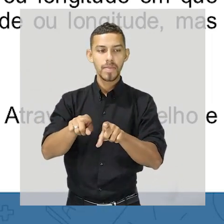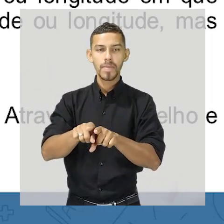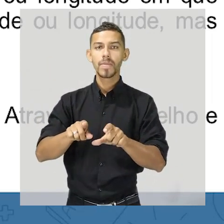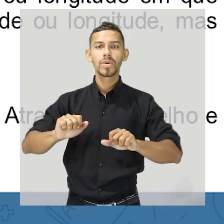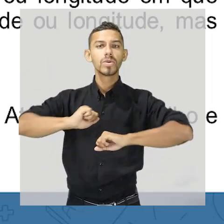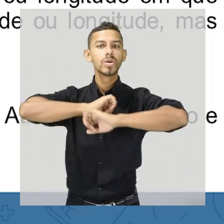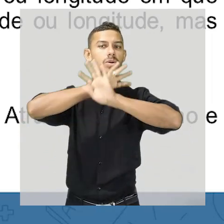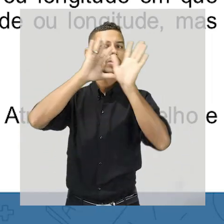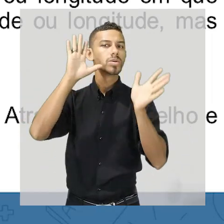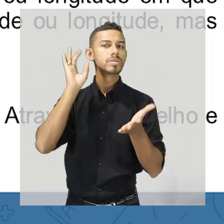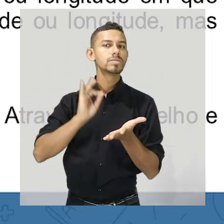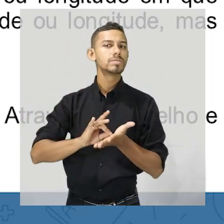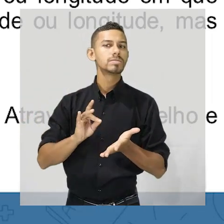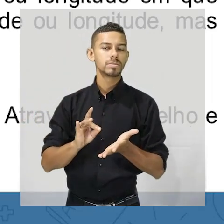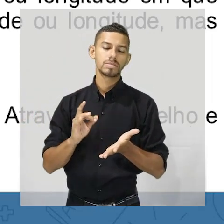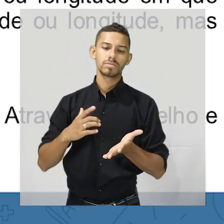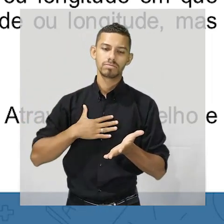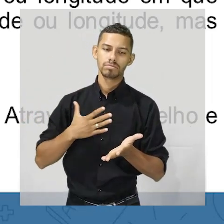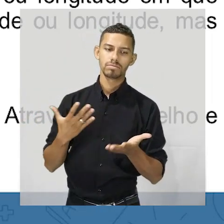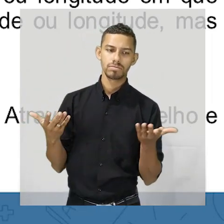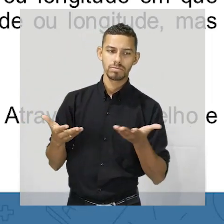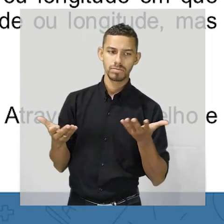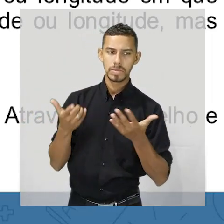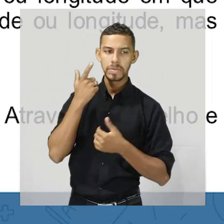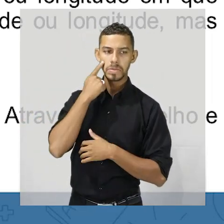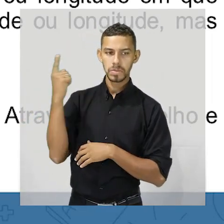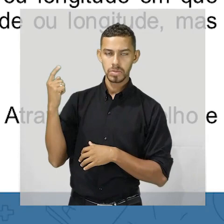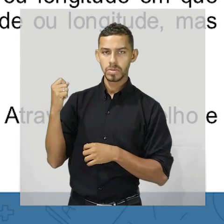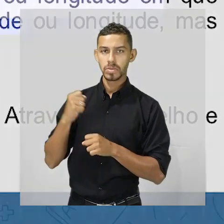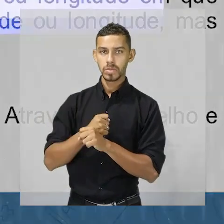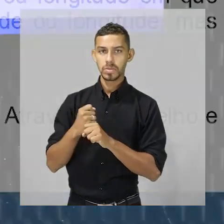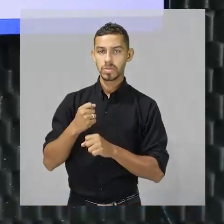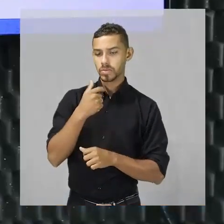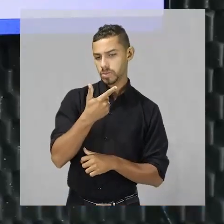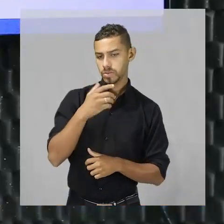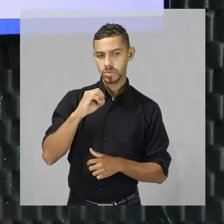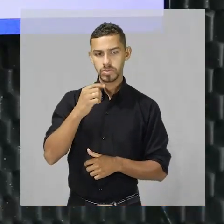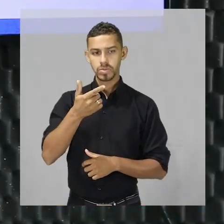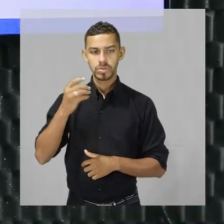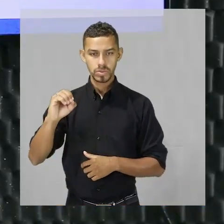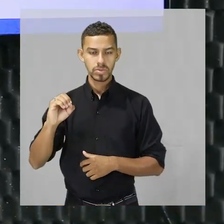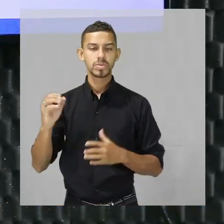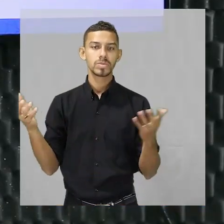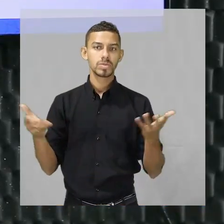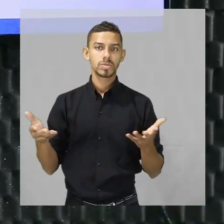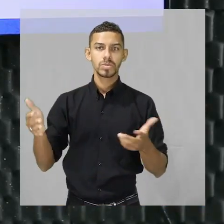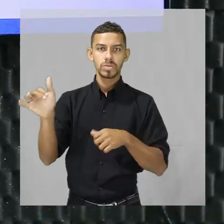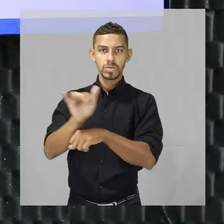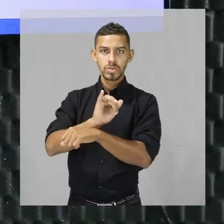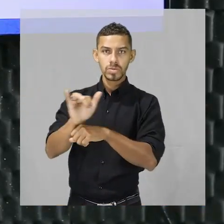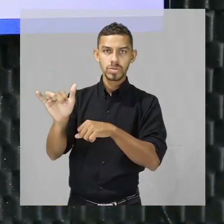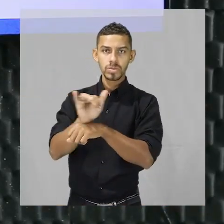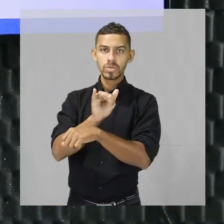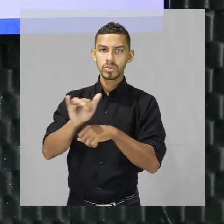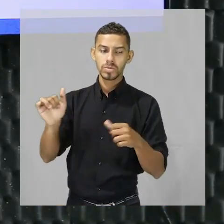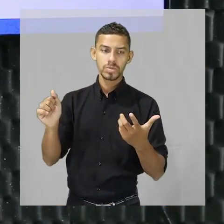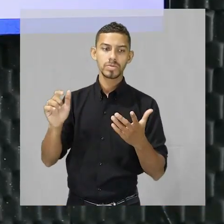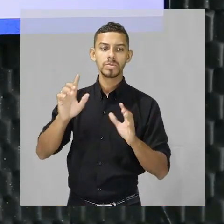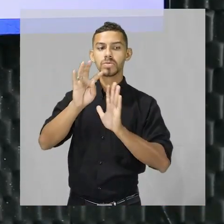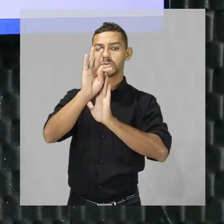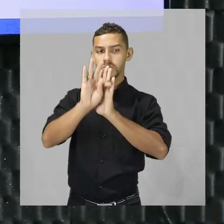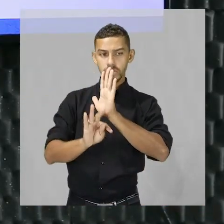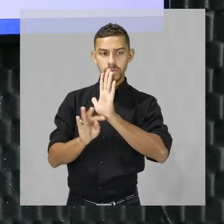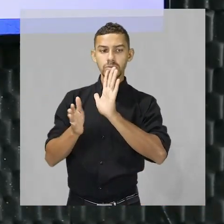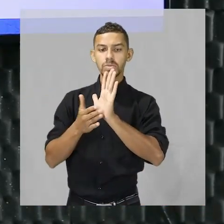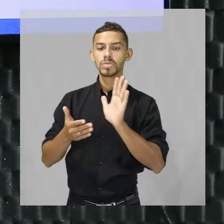muito atualizada. Questão de 2020 recente, tá? Já te expliquei a estratégia de resolução de prova, né? Texto